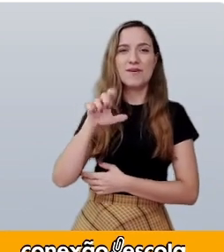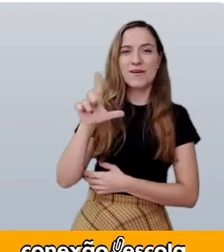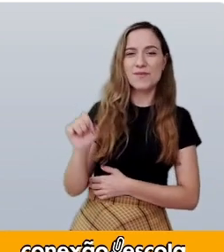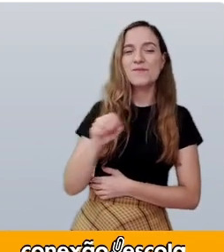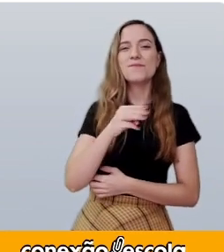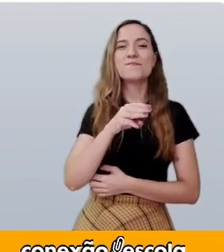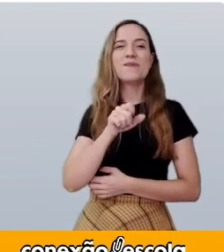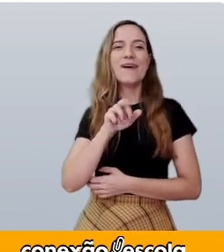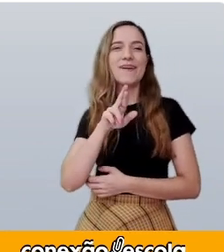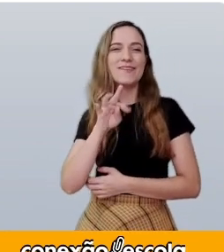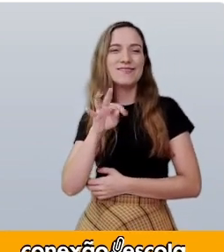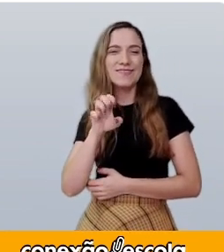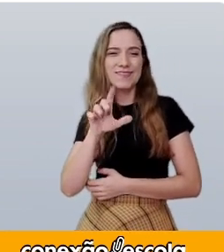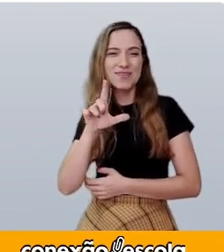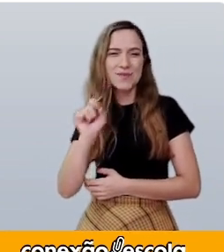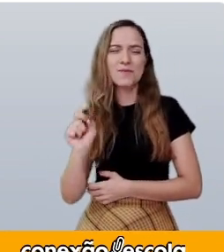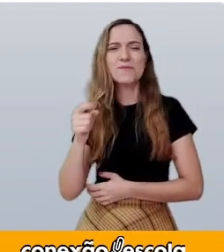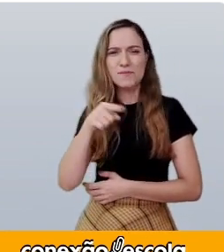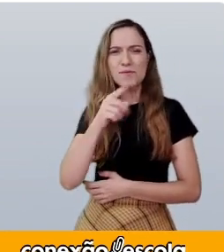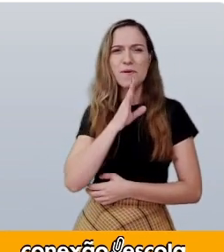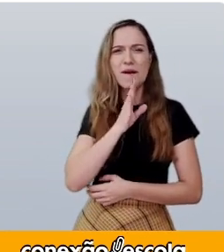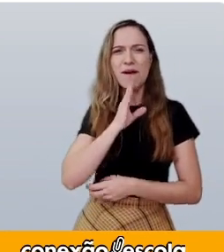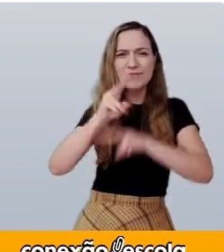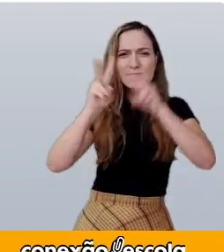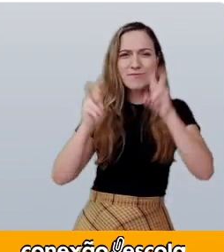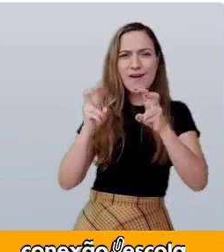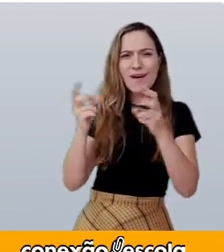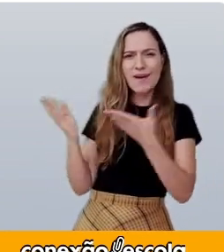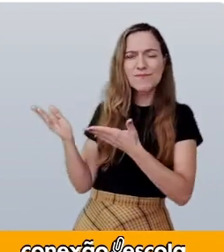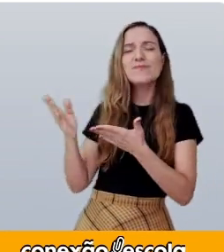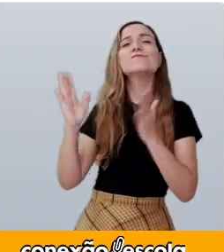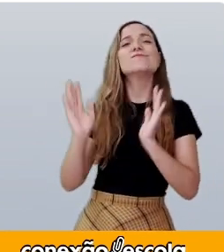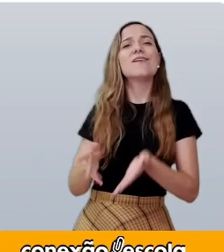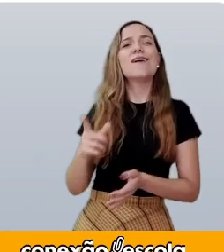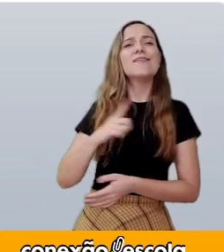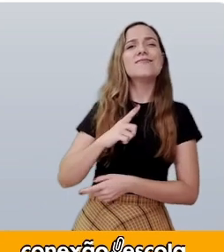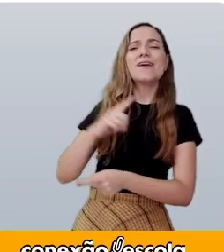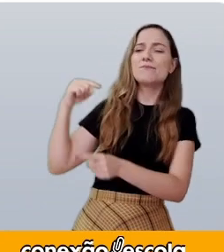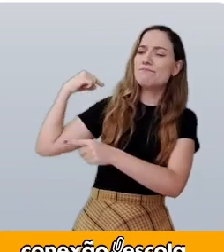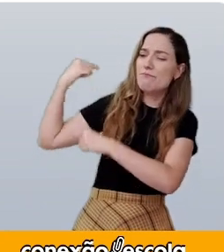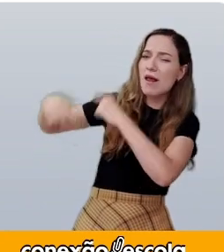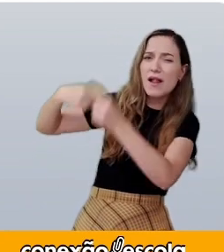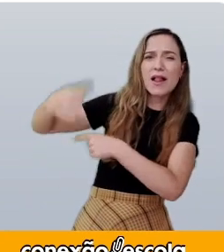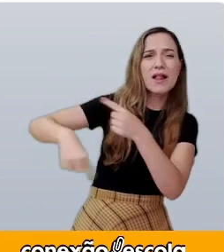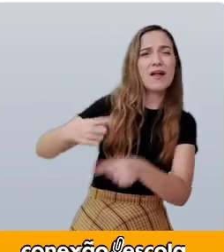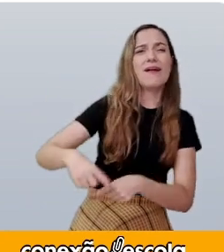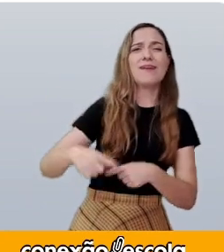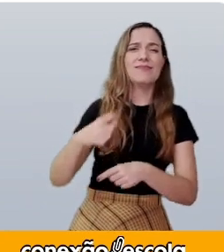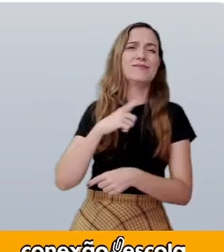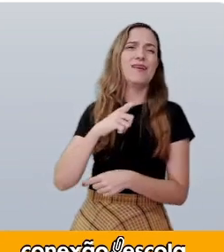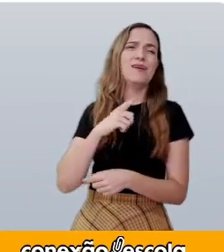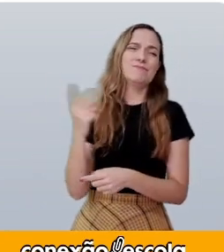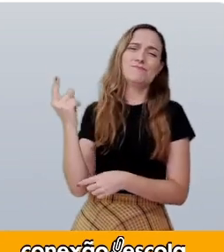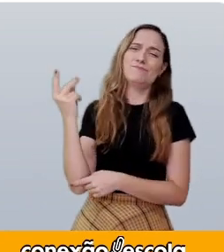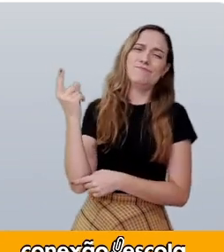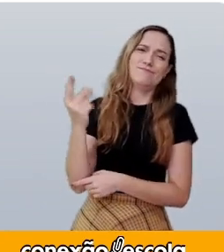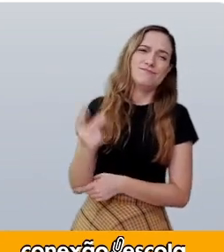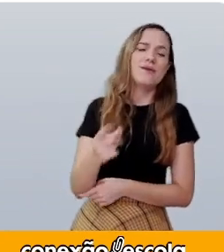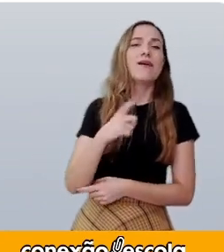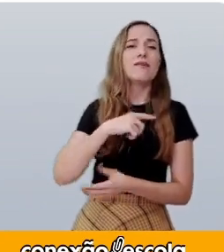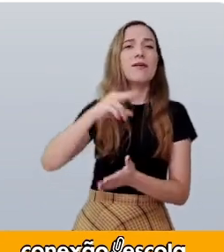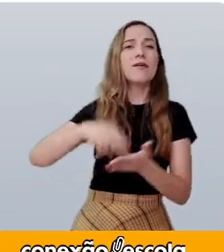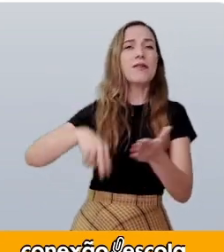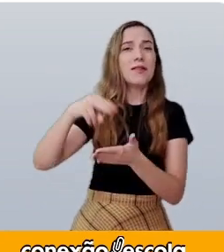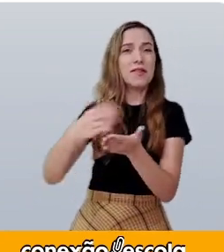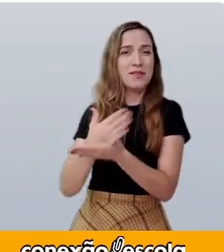Rocha, você já ouviu muita gente de muitas gerações, hoje adultos, dizerem que leram esse livro? Já ouvi, muitas